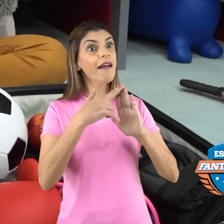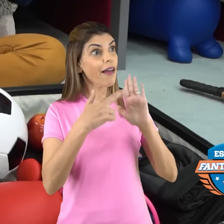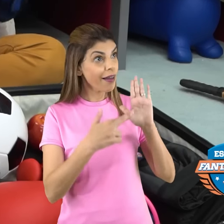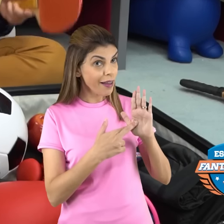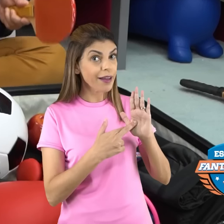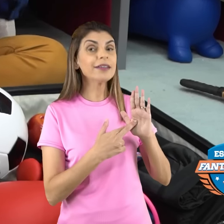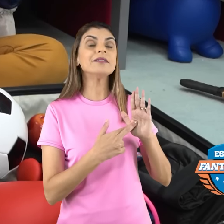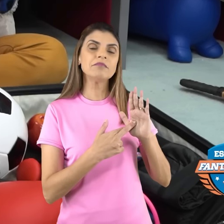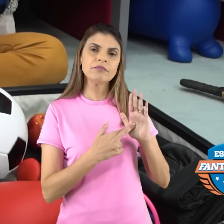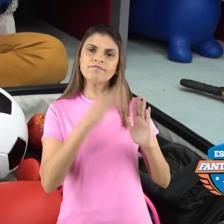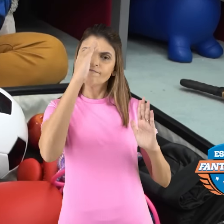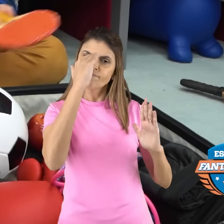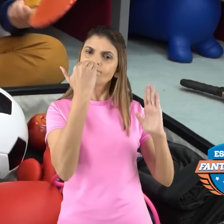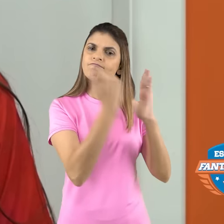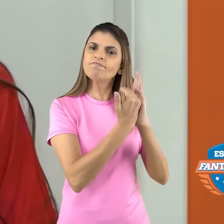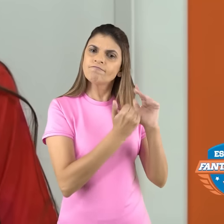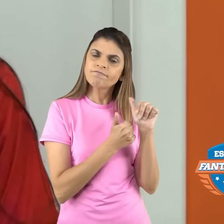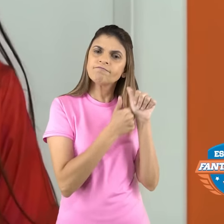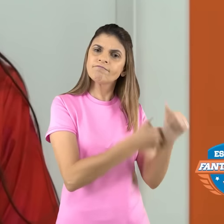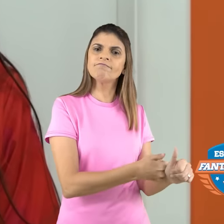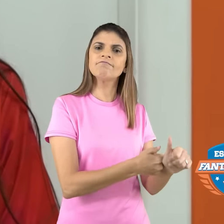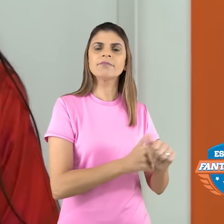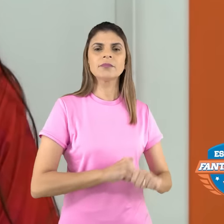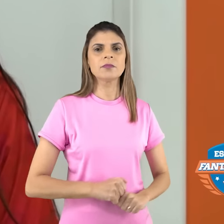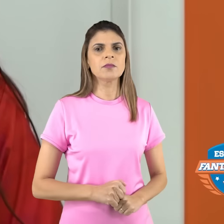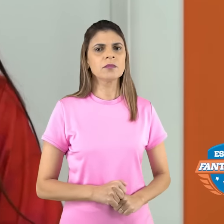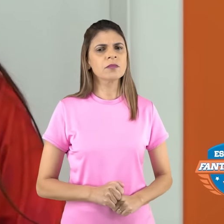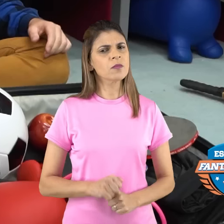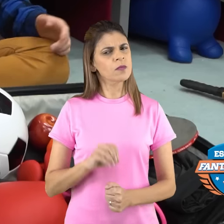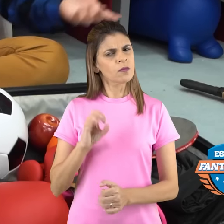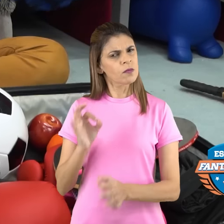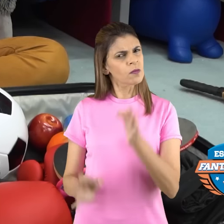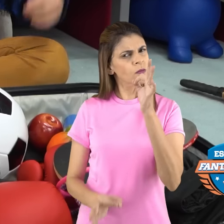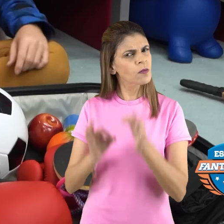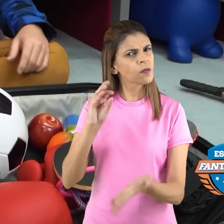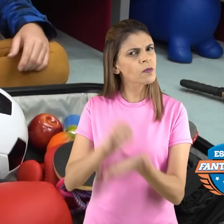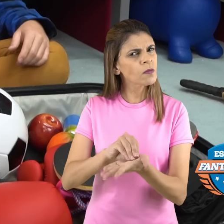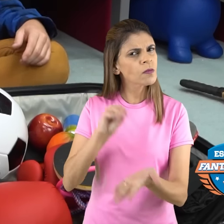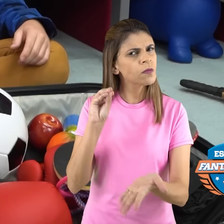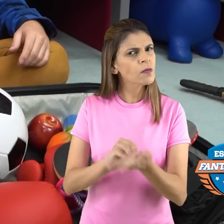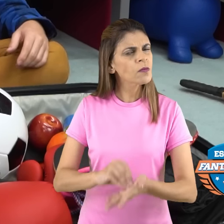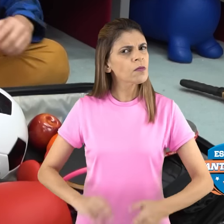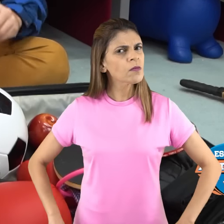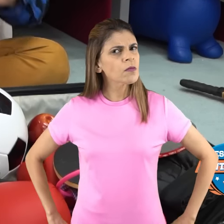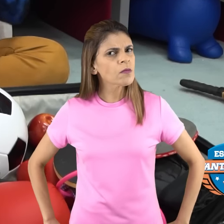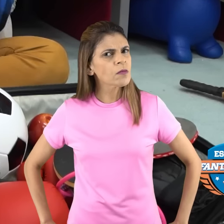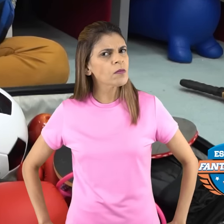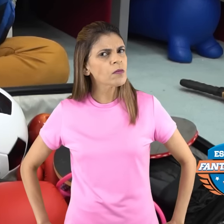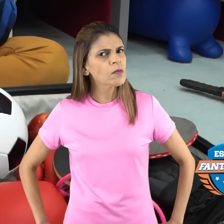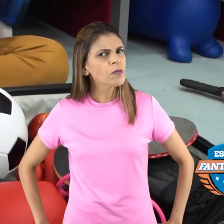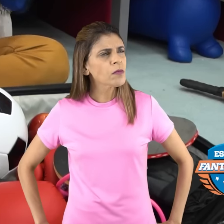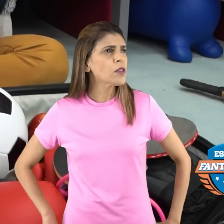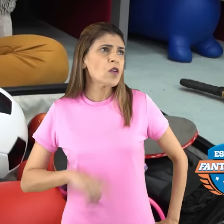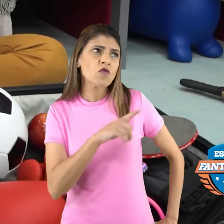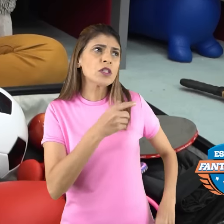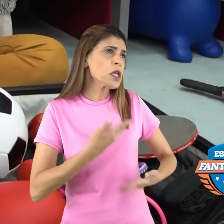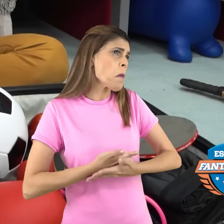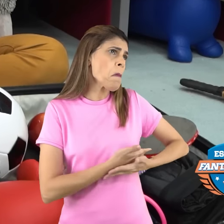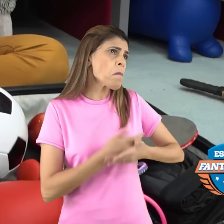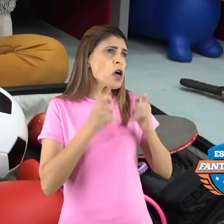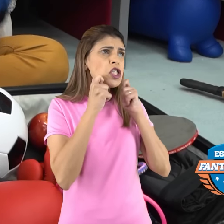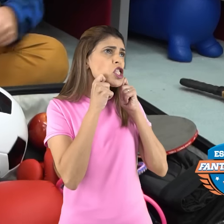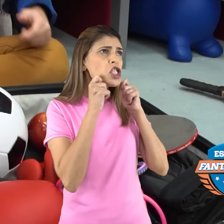servem, para serem seguidas. Isso é muito injusto. Ah, quem mandou você ser uma